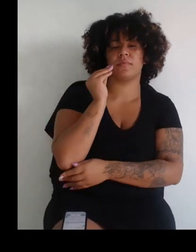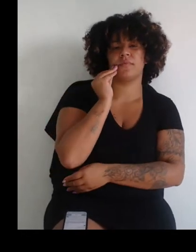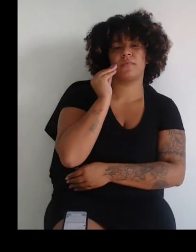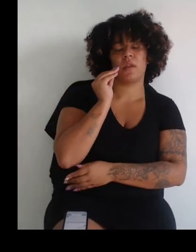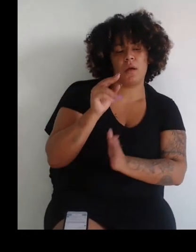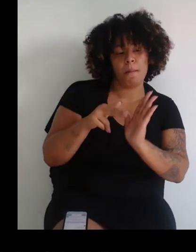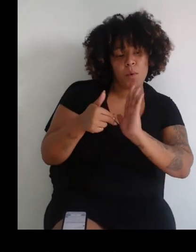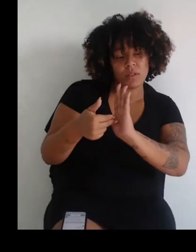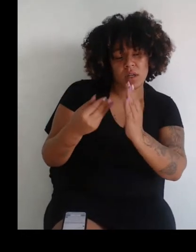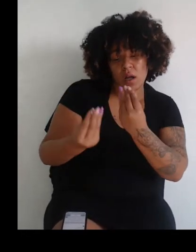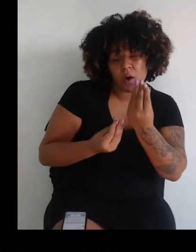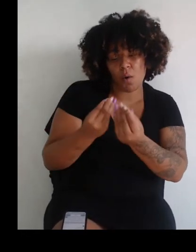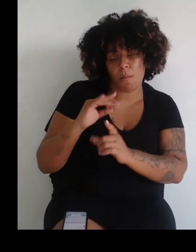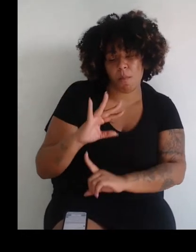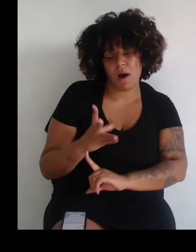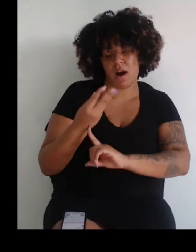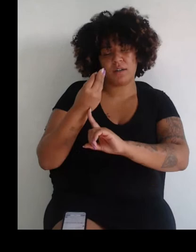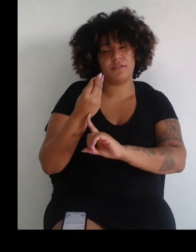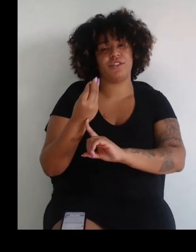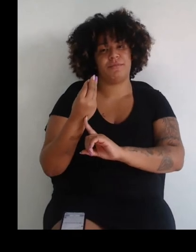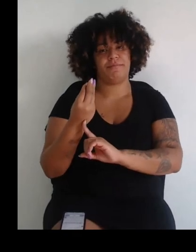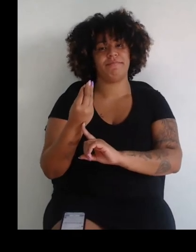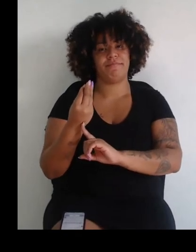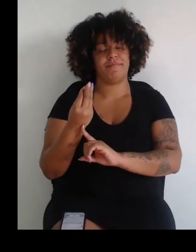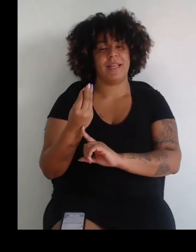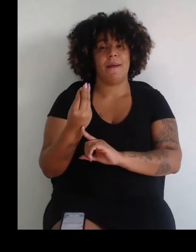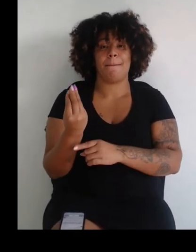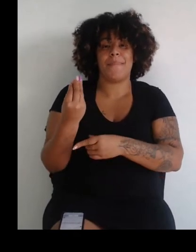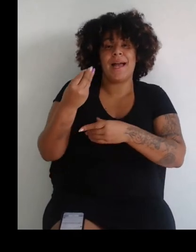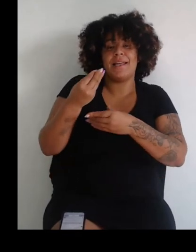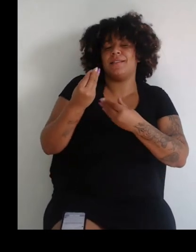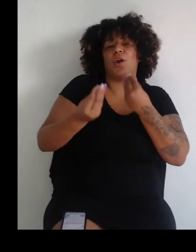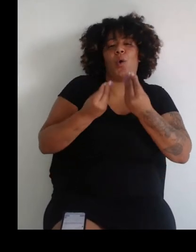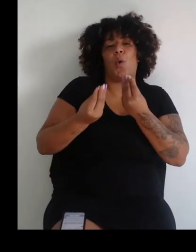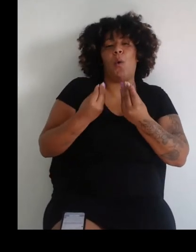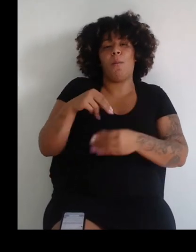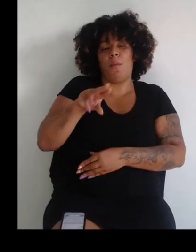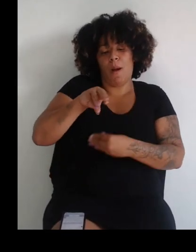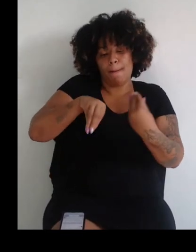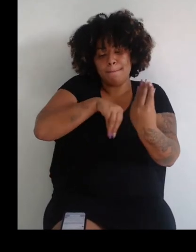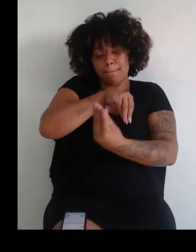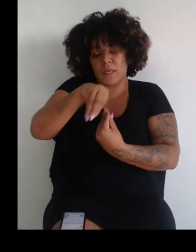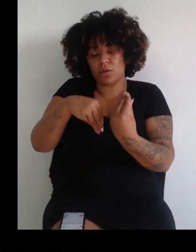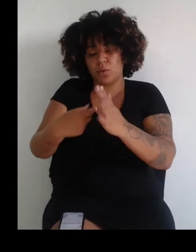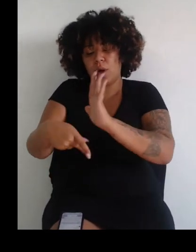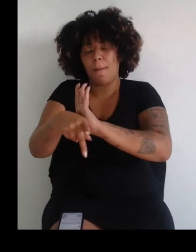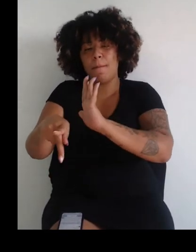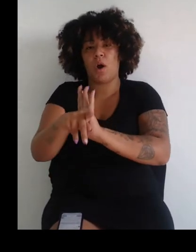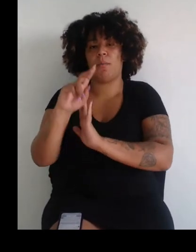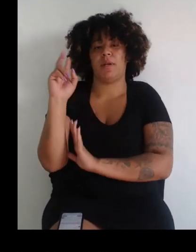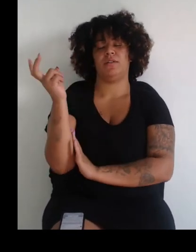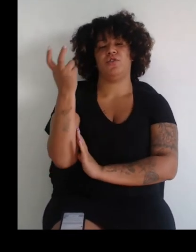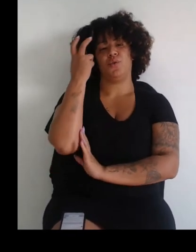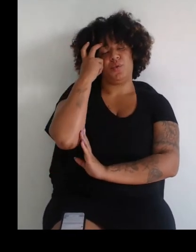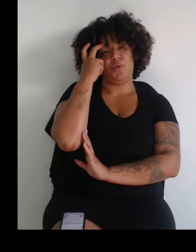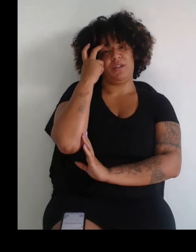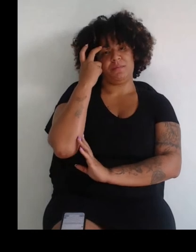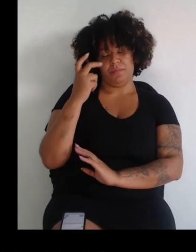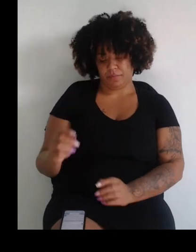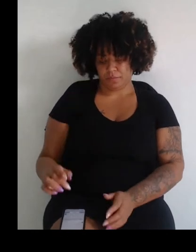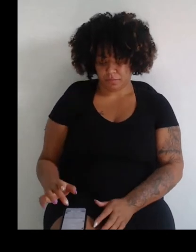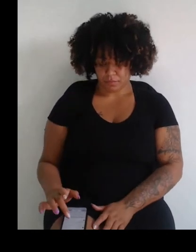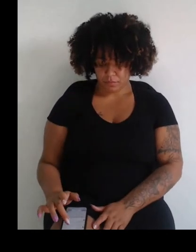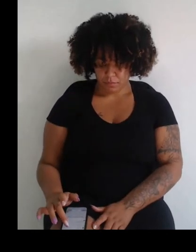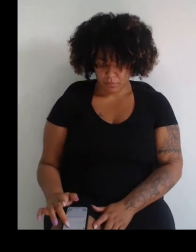artista incrível e um homem dentro do clima cultural da grã-bretanha do pós-guerra para